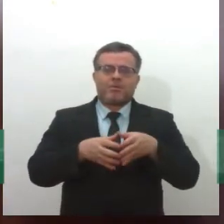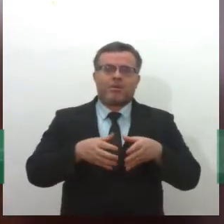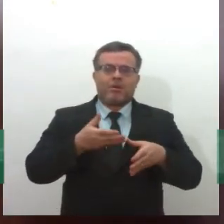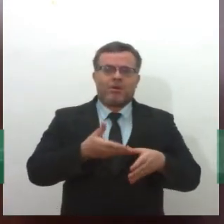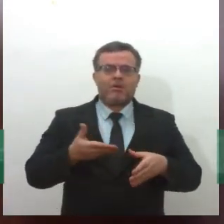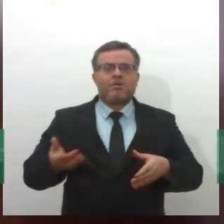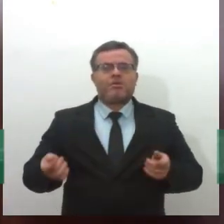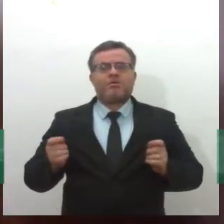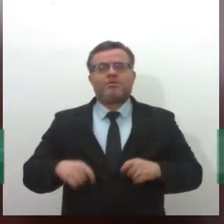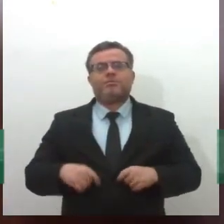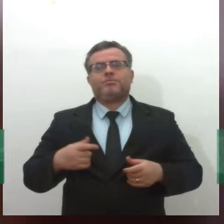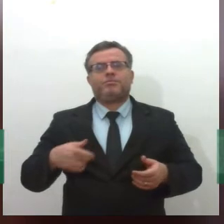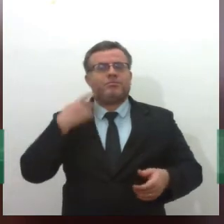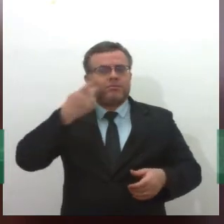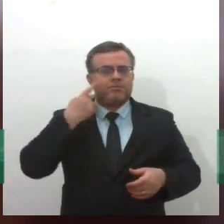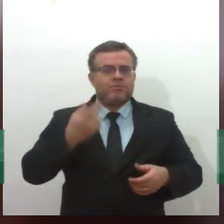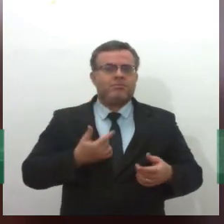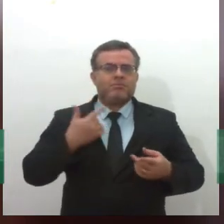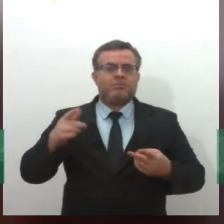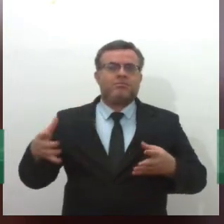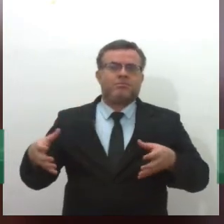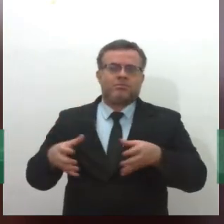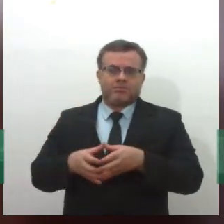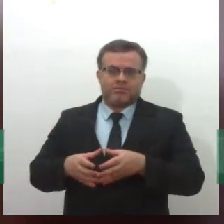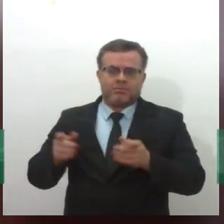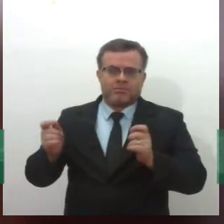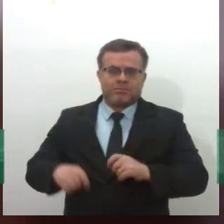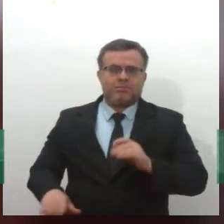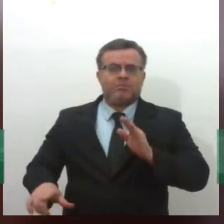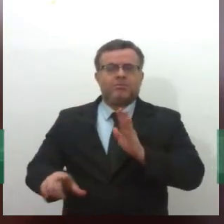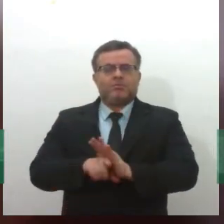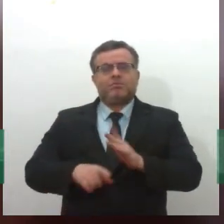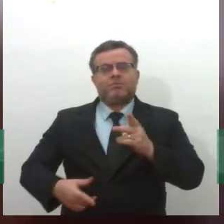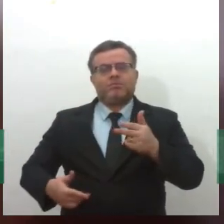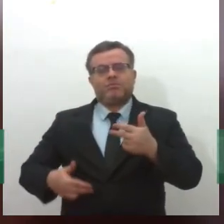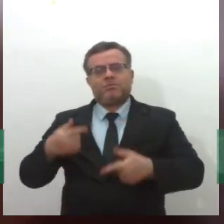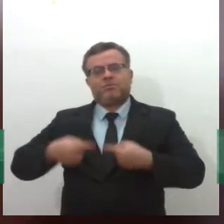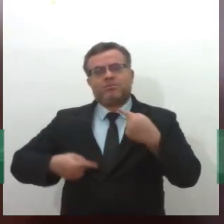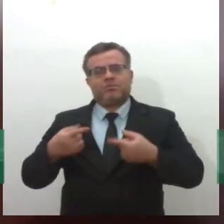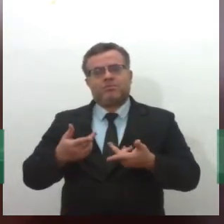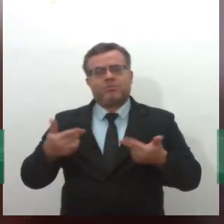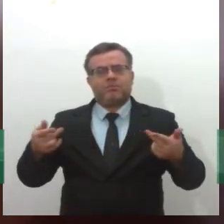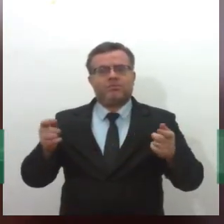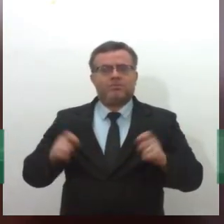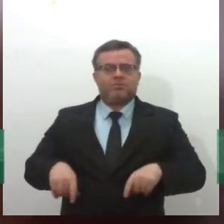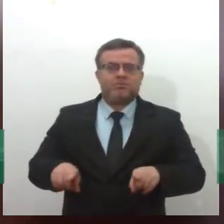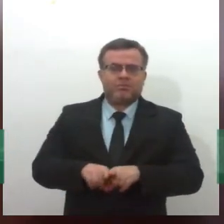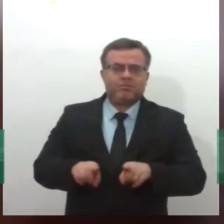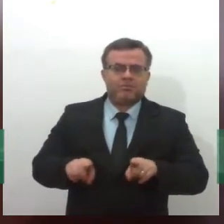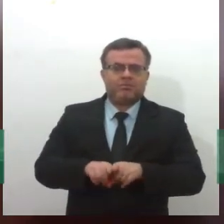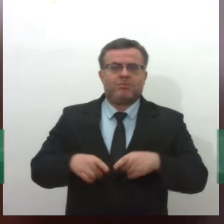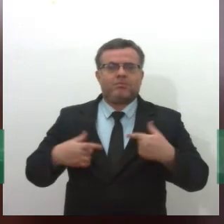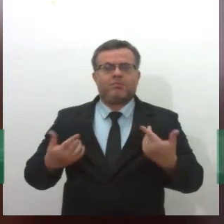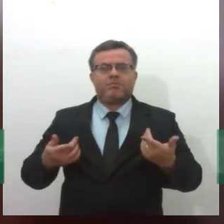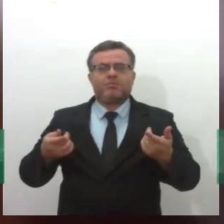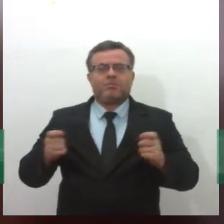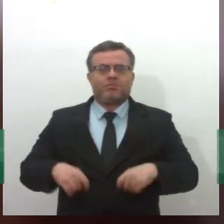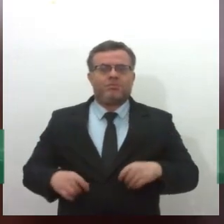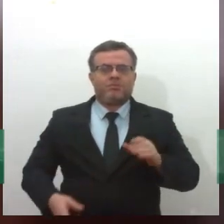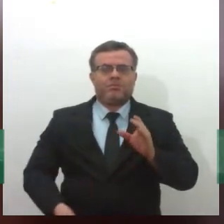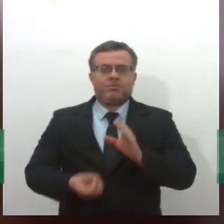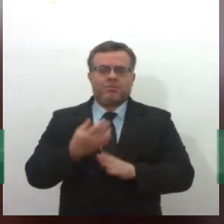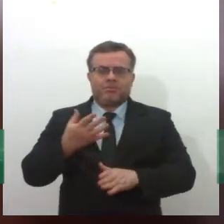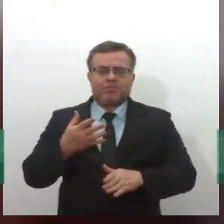de mulheres para a política e tem a frente de incidência legislativa e política também. Então, esse abaixo-assinado que você se refere foi criado pela